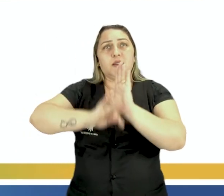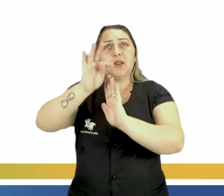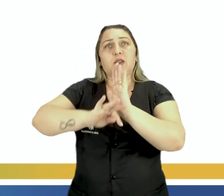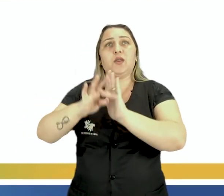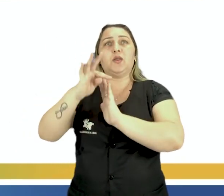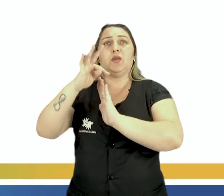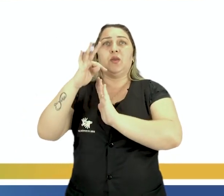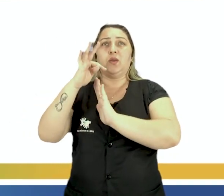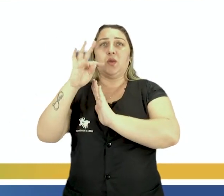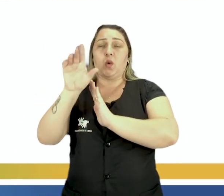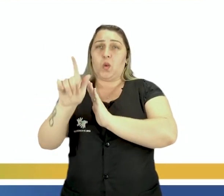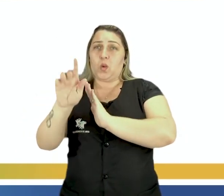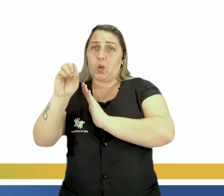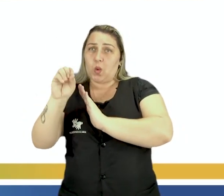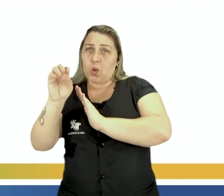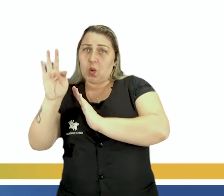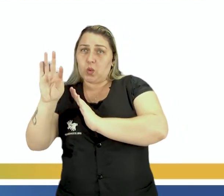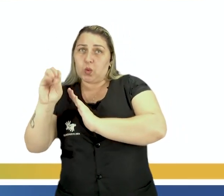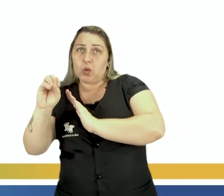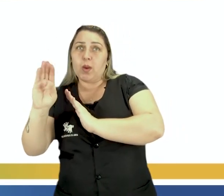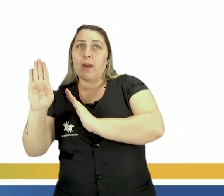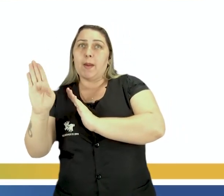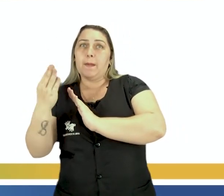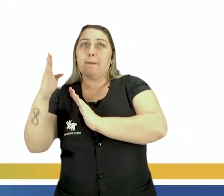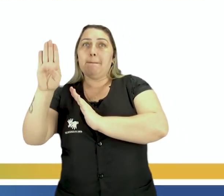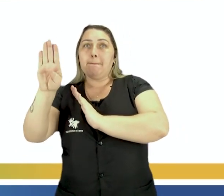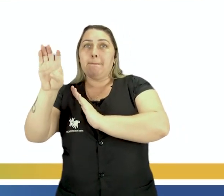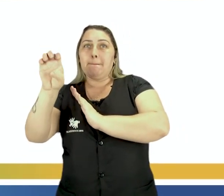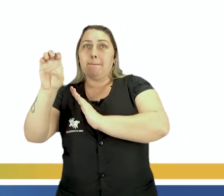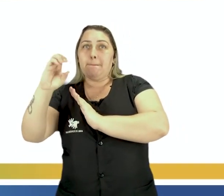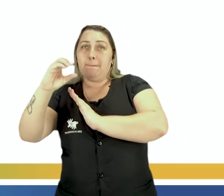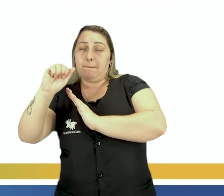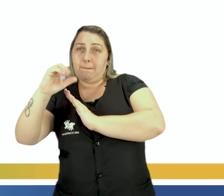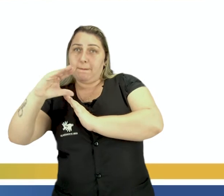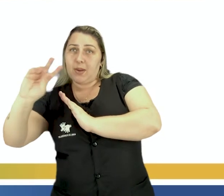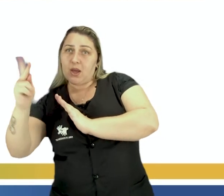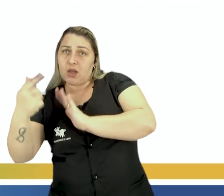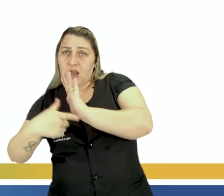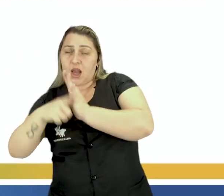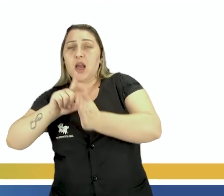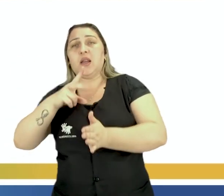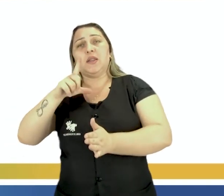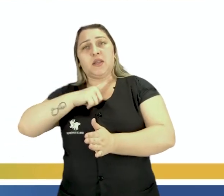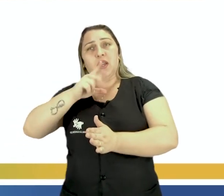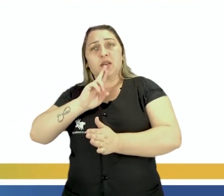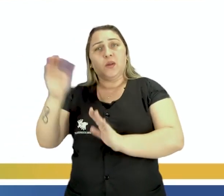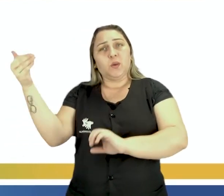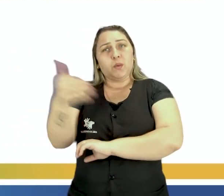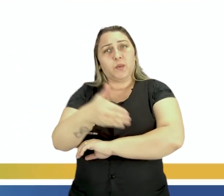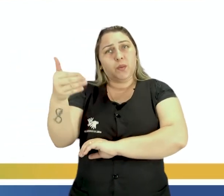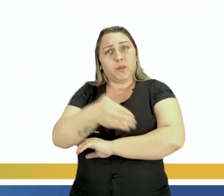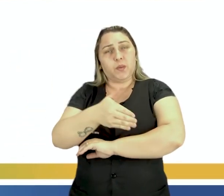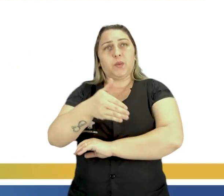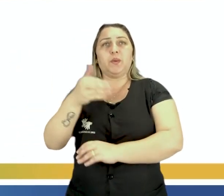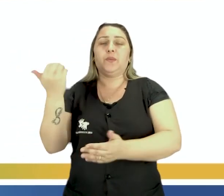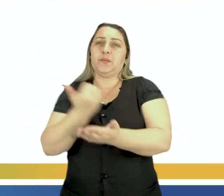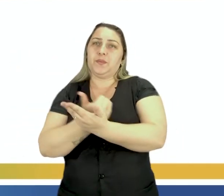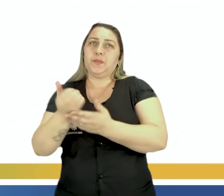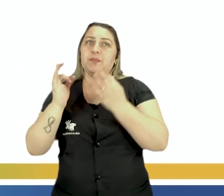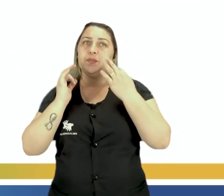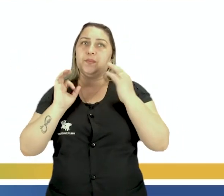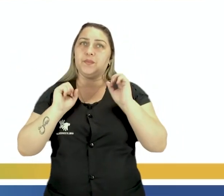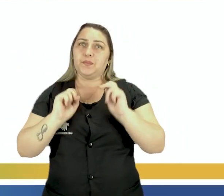no texto, vocês vão encontrar certinho. Go to the beach e logo antes tem a frequência com que ela faz essa ação,